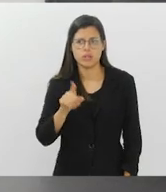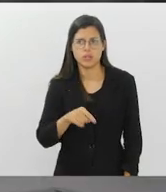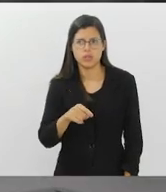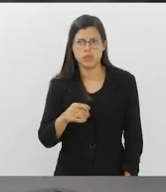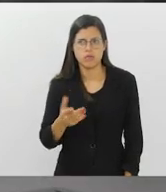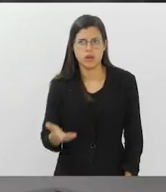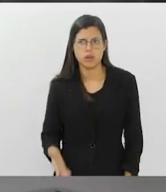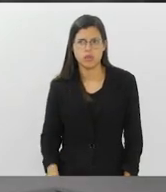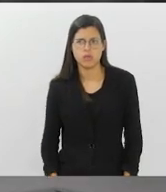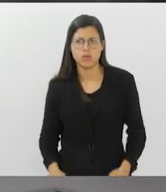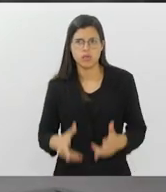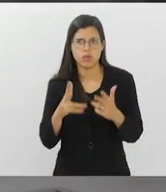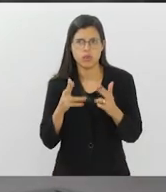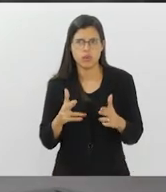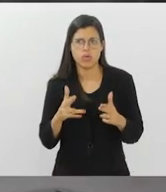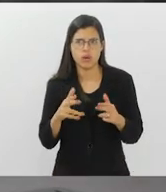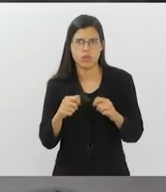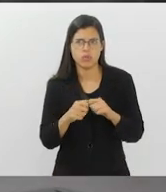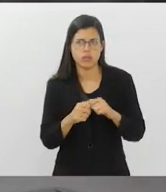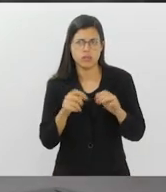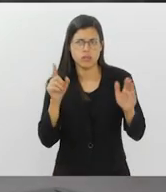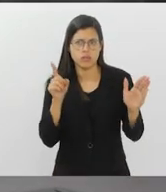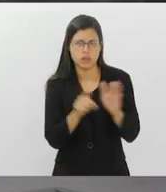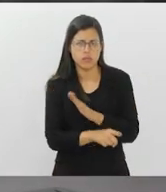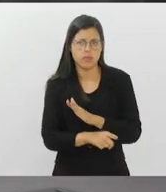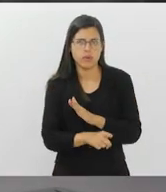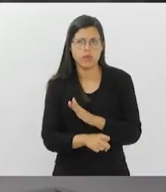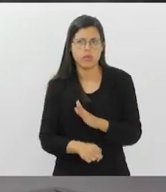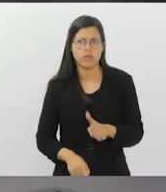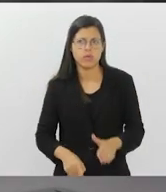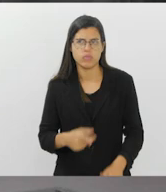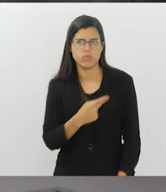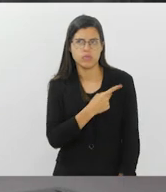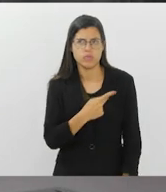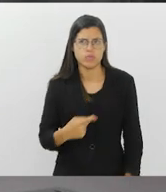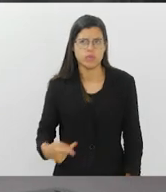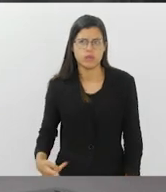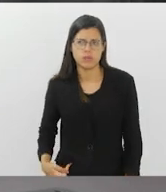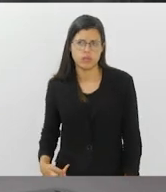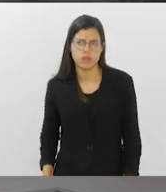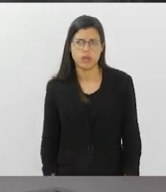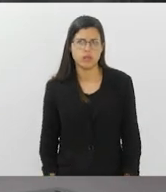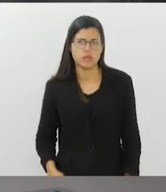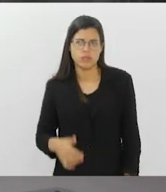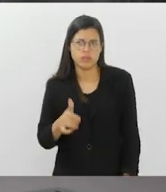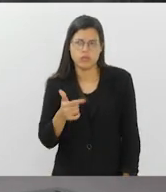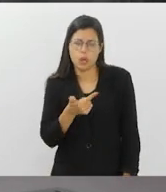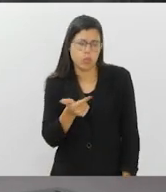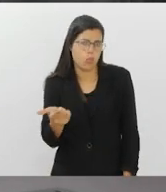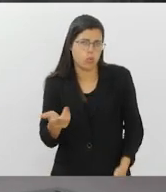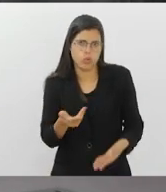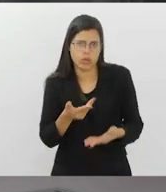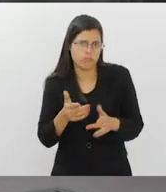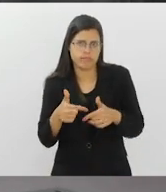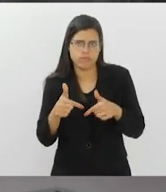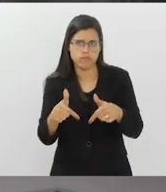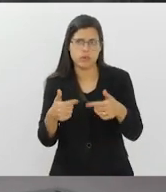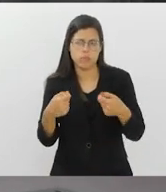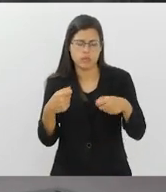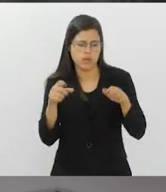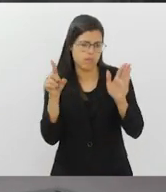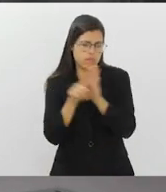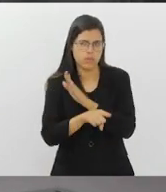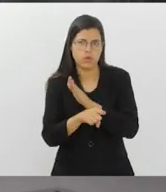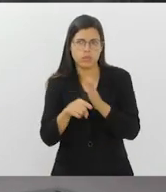Da mesma maneira, faremos essa pergunta aos presidentes das companhias. Não há outra maneira. Mas e essa pergunta precisa ser feita